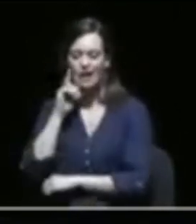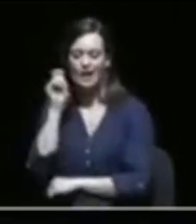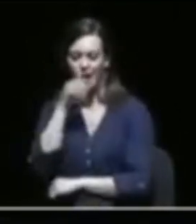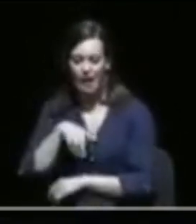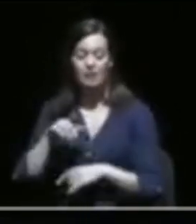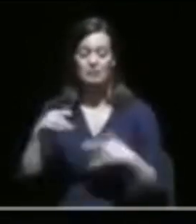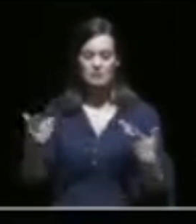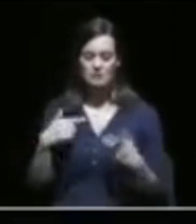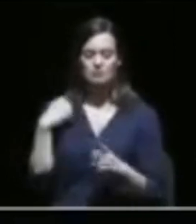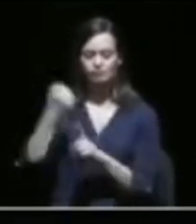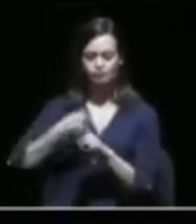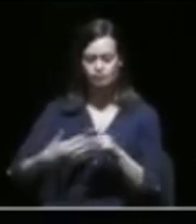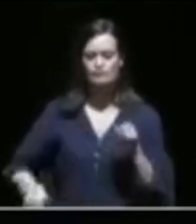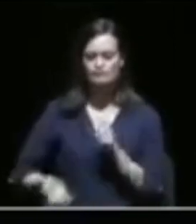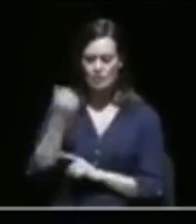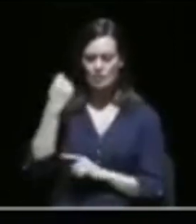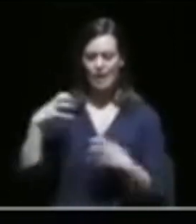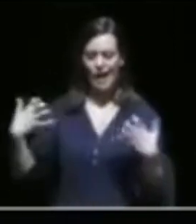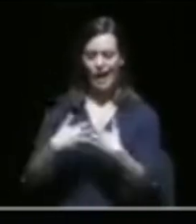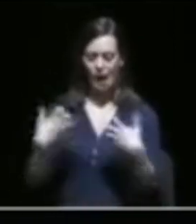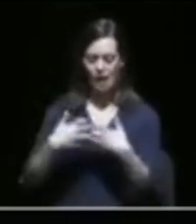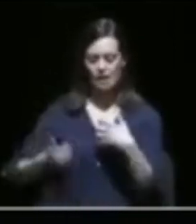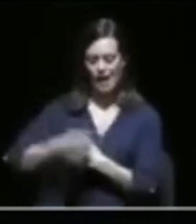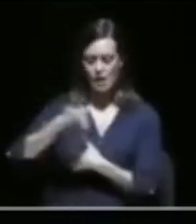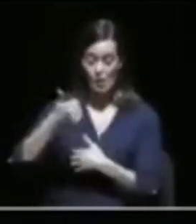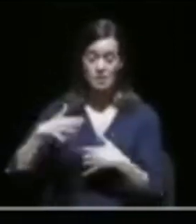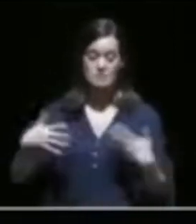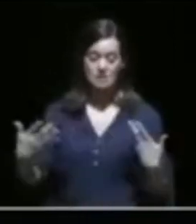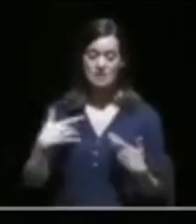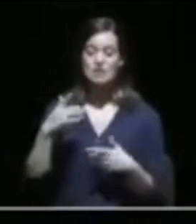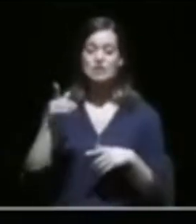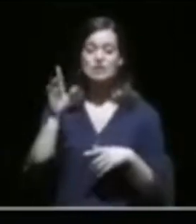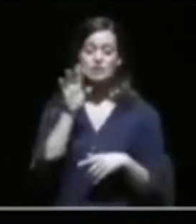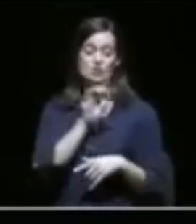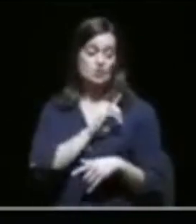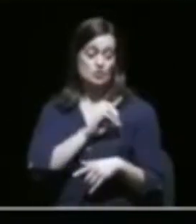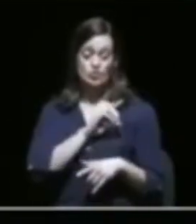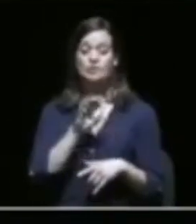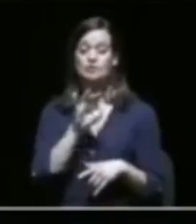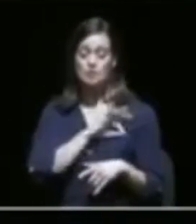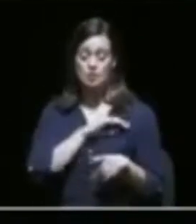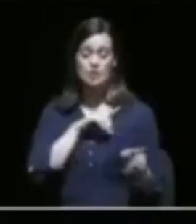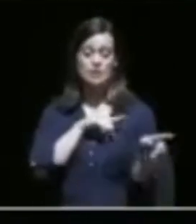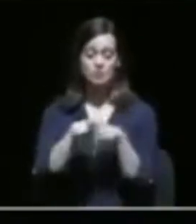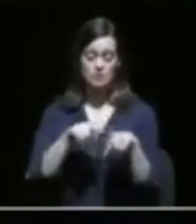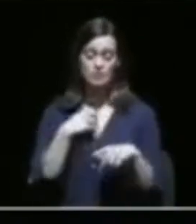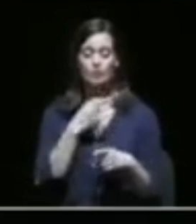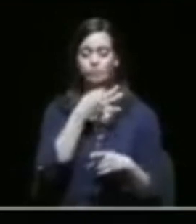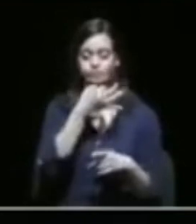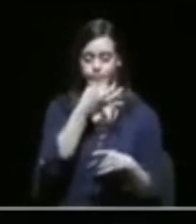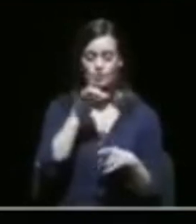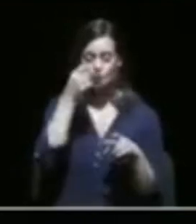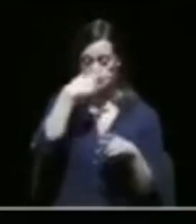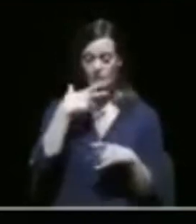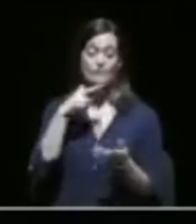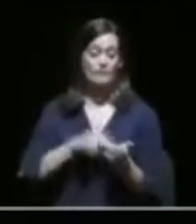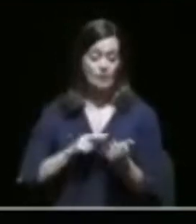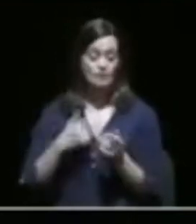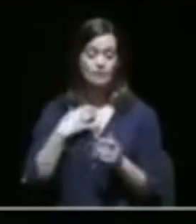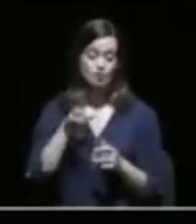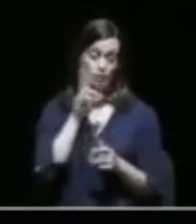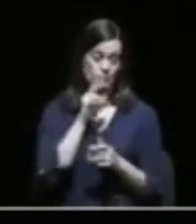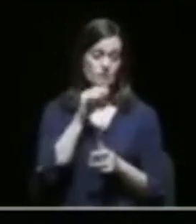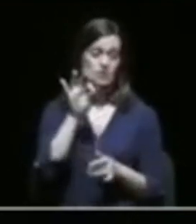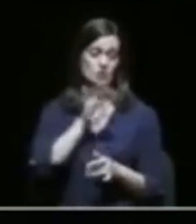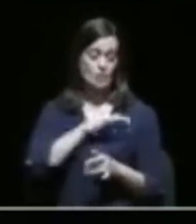para sempre. Vencemos a guerra. Senhor Presidente, senhores deputados, vou contar-vos uma história verídica. Eu sei que já estou a passar... Eu peço desculpa, senhor